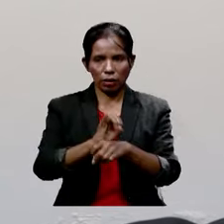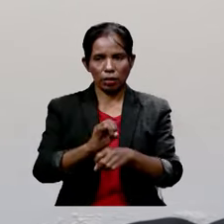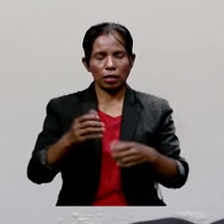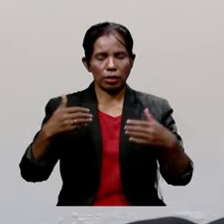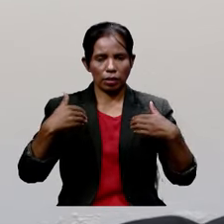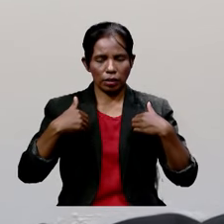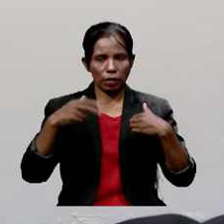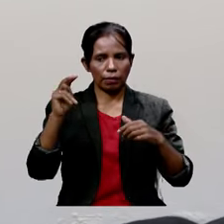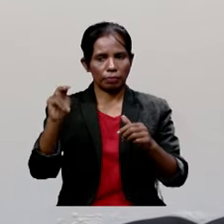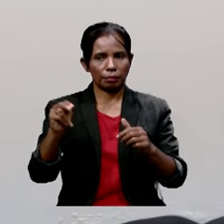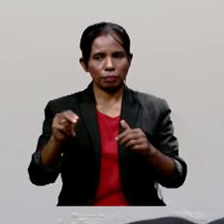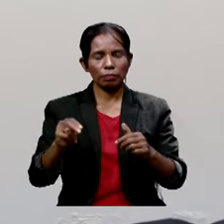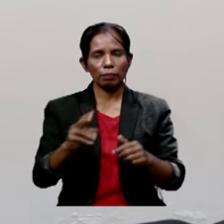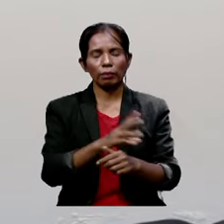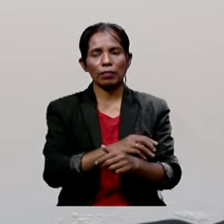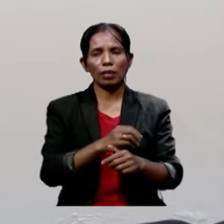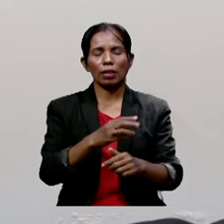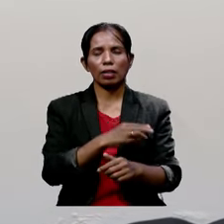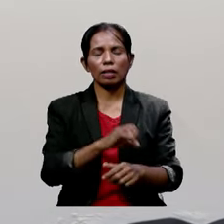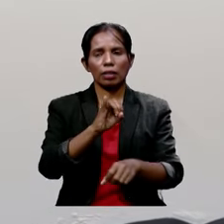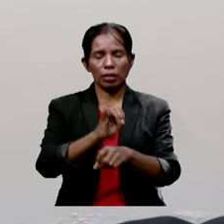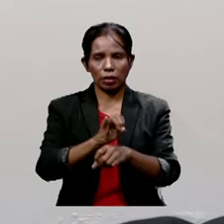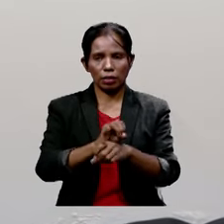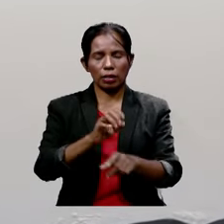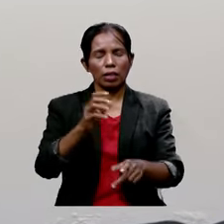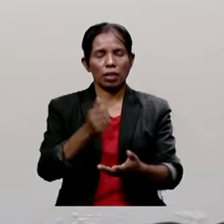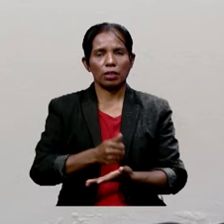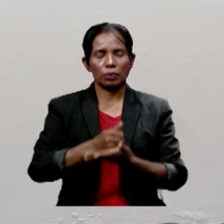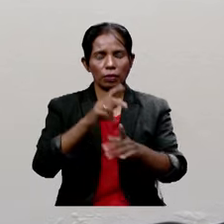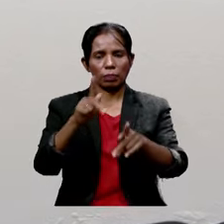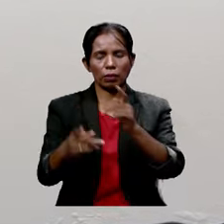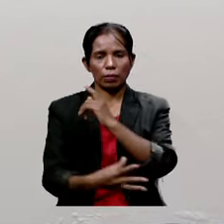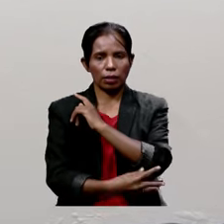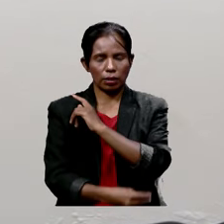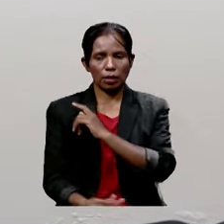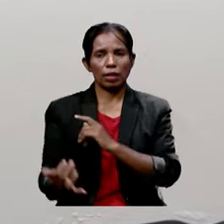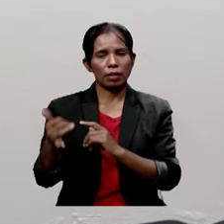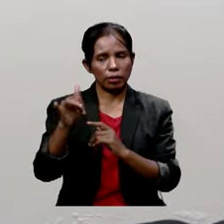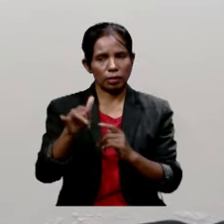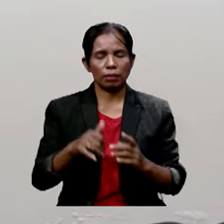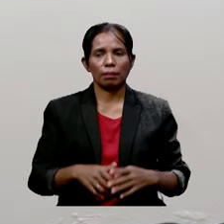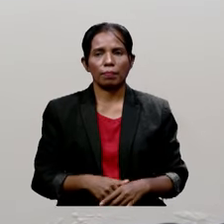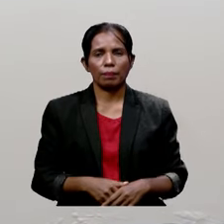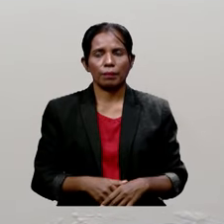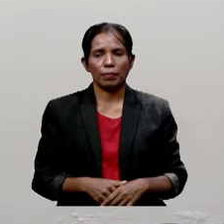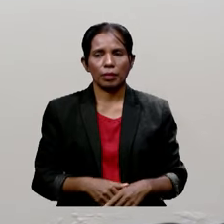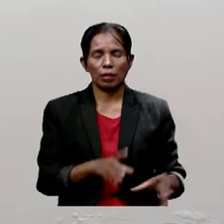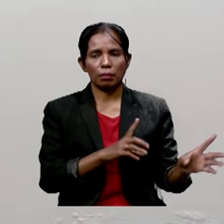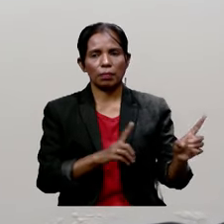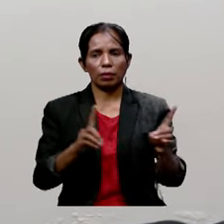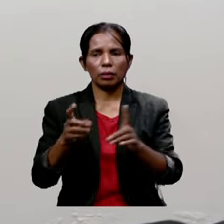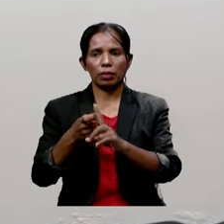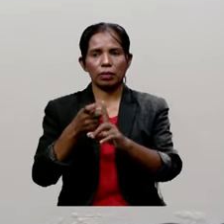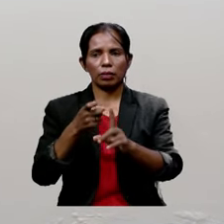ninien kongregasaun lubu kira nebe taumatan ba ema ki nok bit like sira ya, ne implementação usi